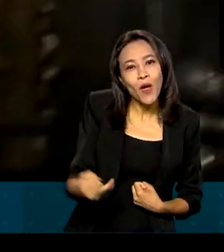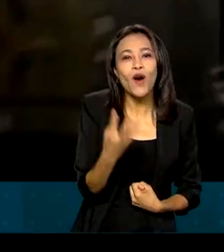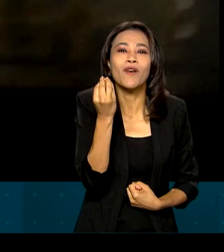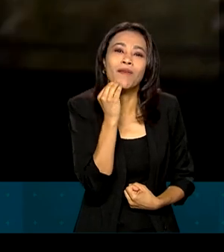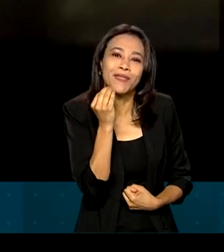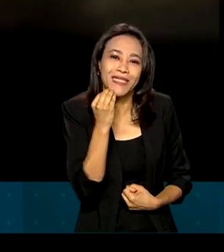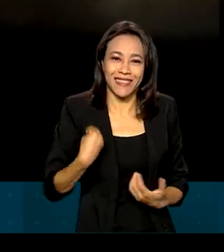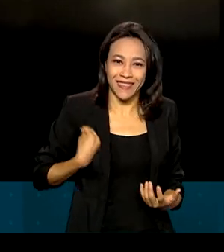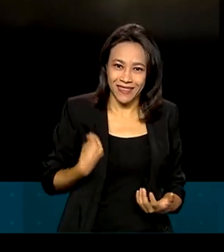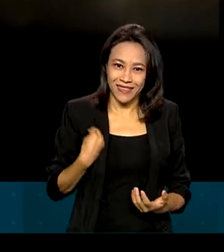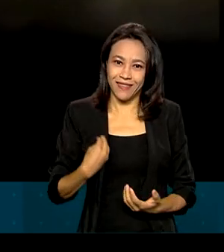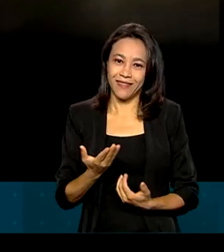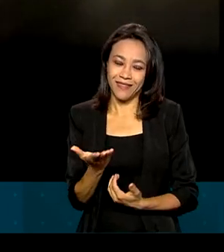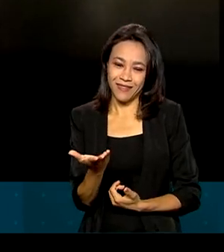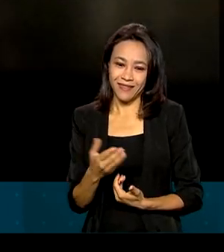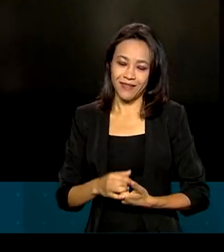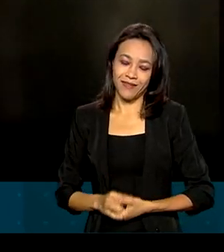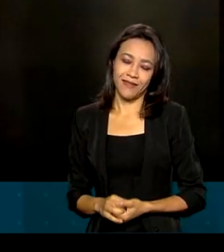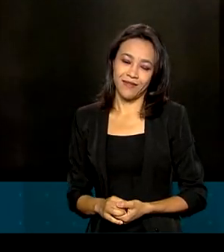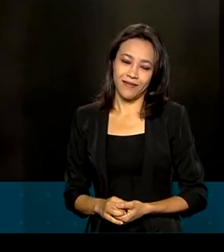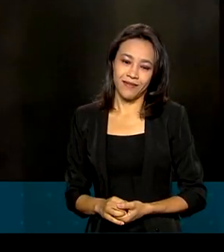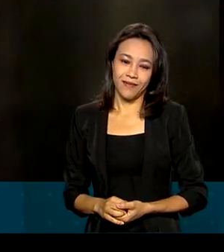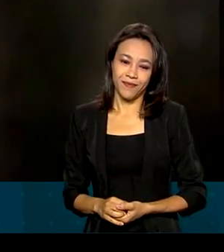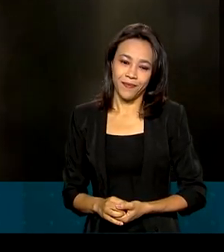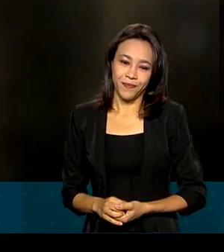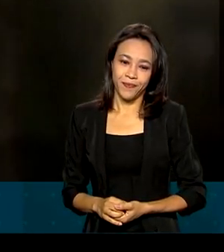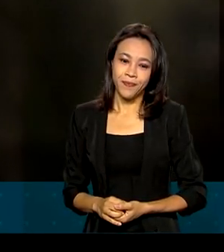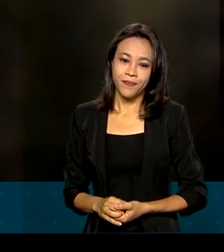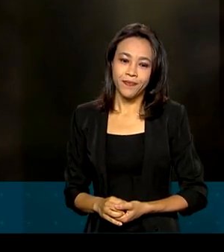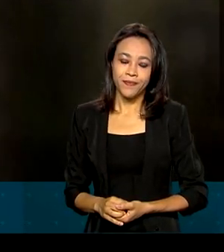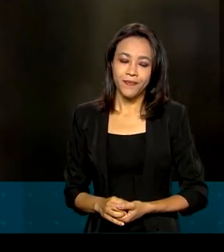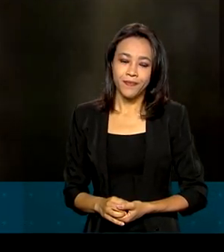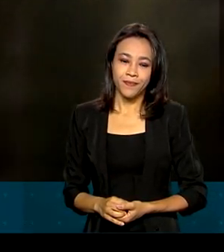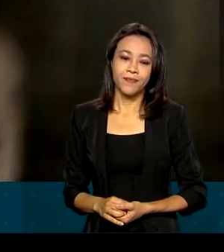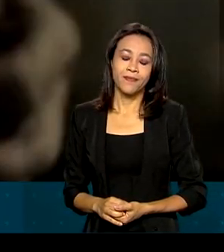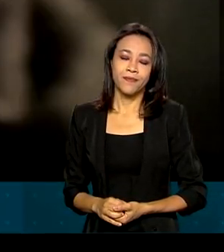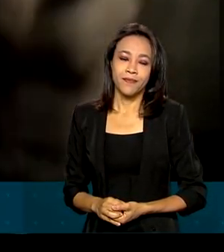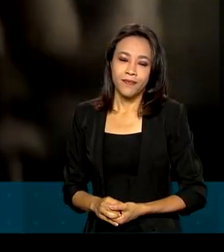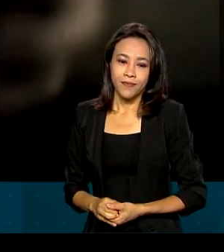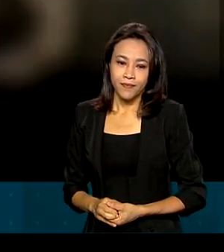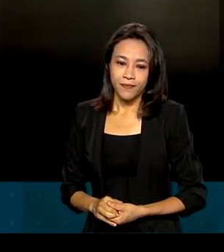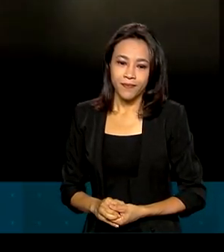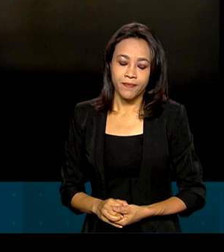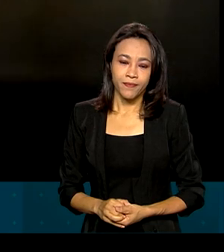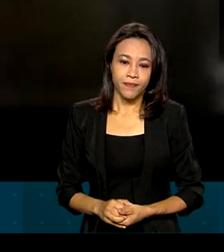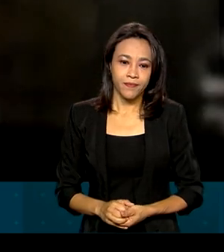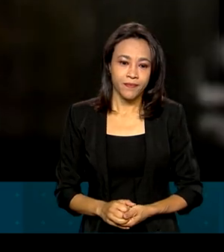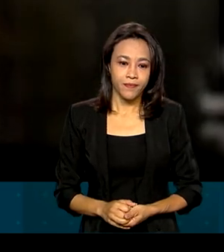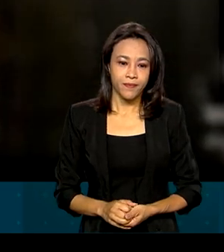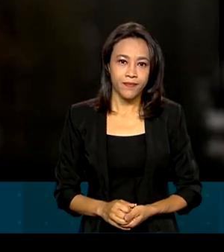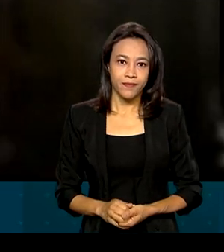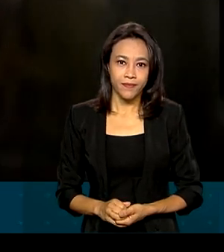foi quando um anjo torto, muito louco, me disse que sim, vim.